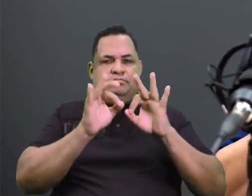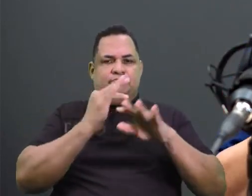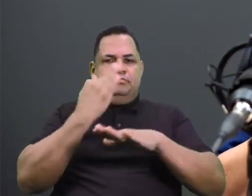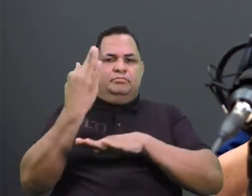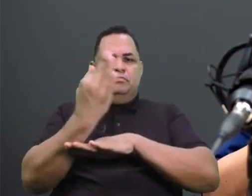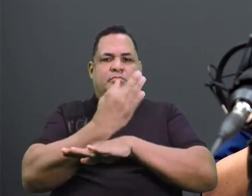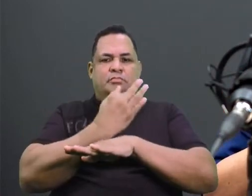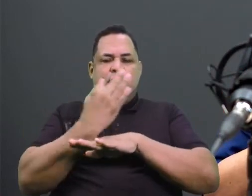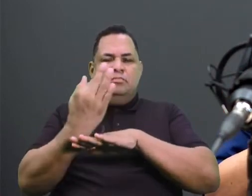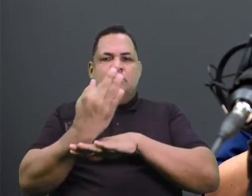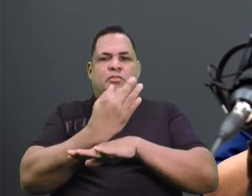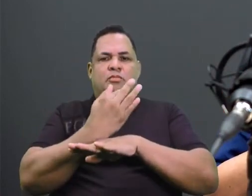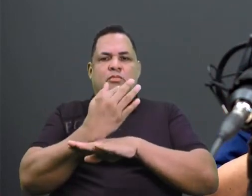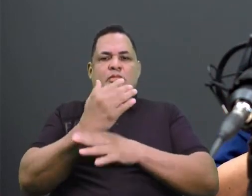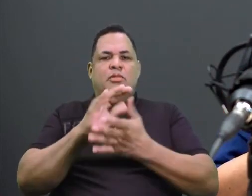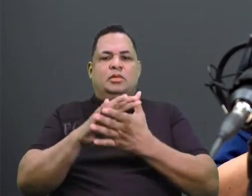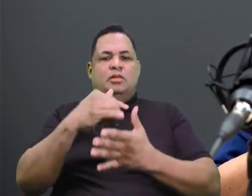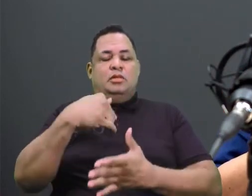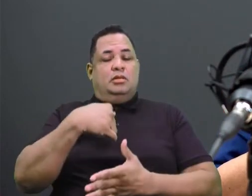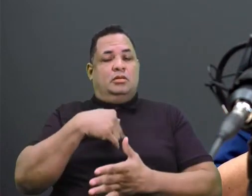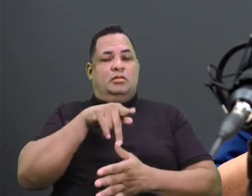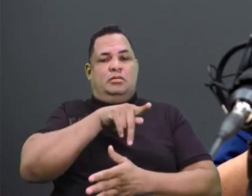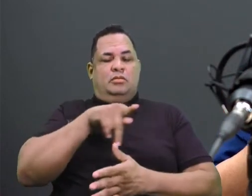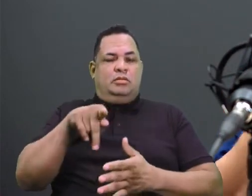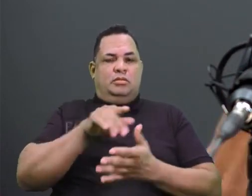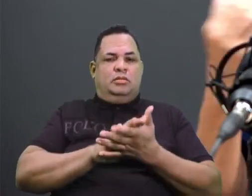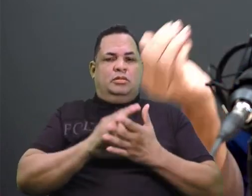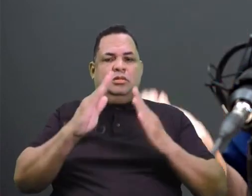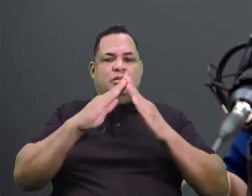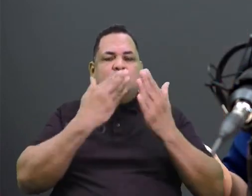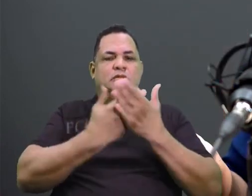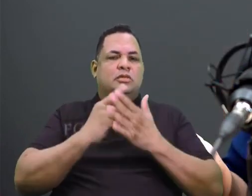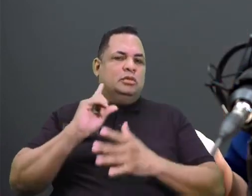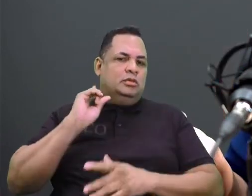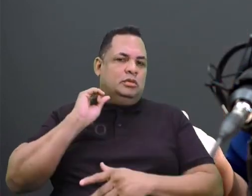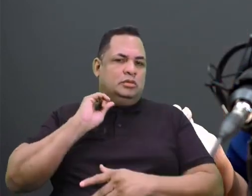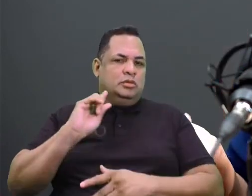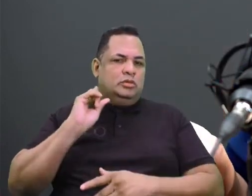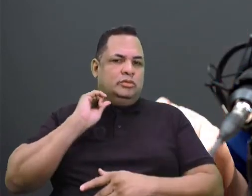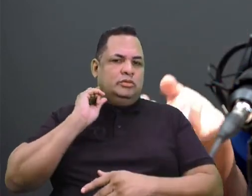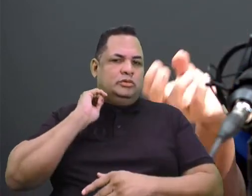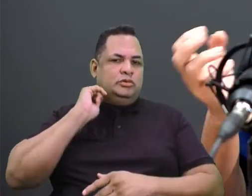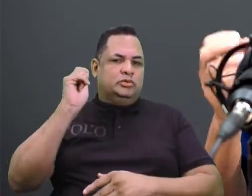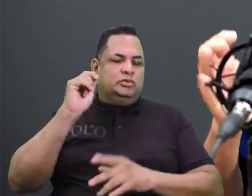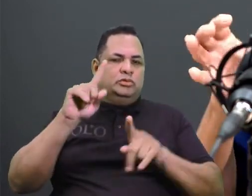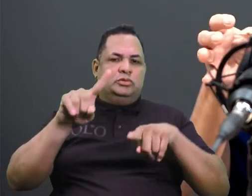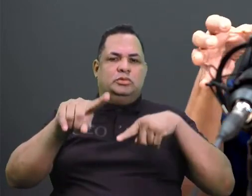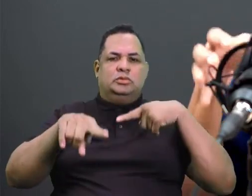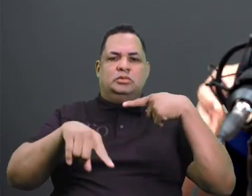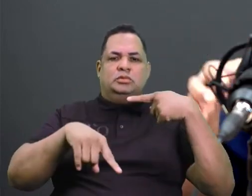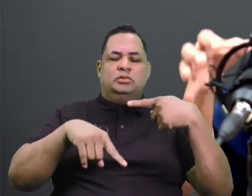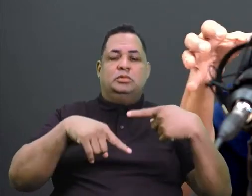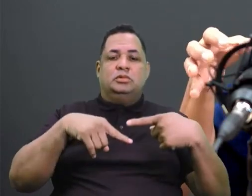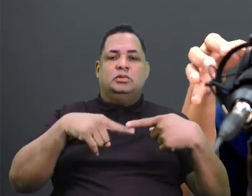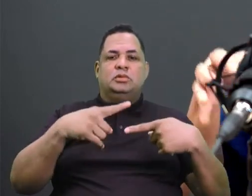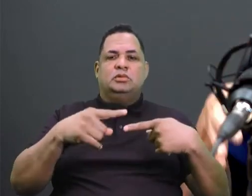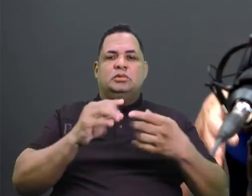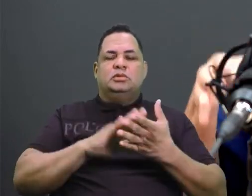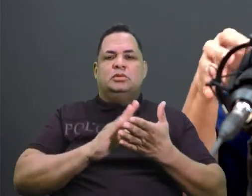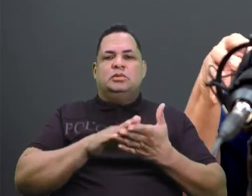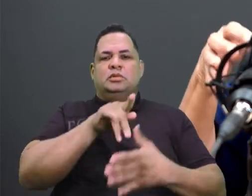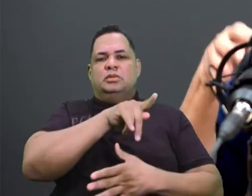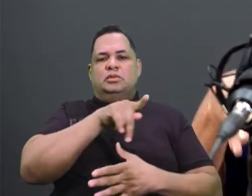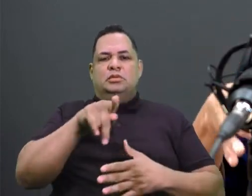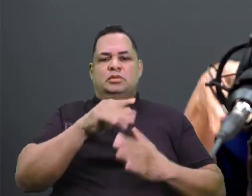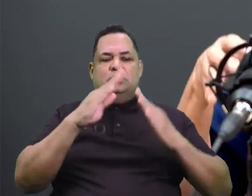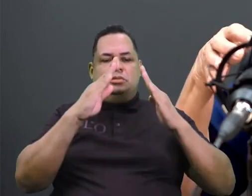eu como professora da Escola 21 de Abril, e a professora Doris também. E aí, ao sermos professoras